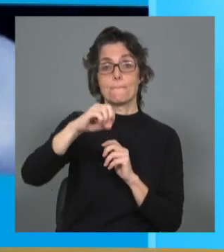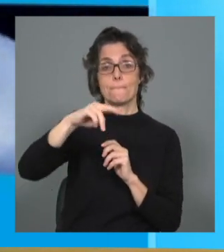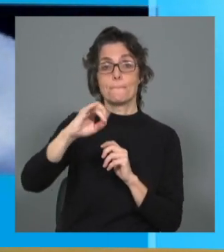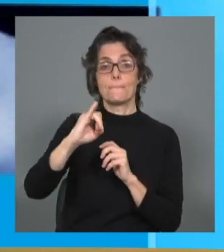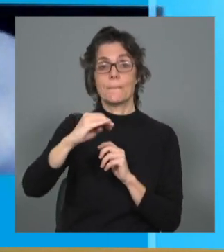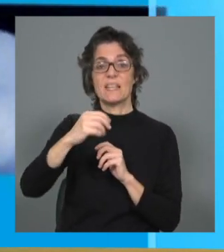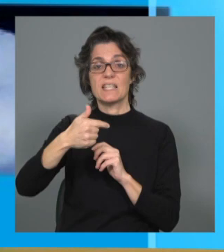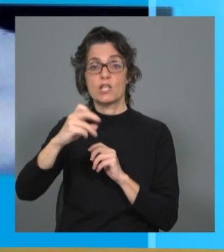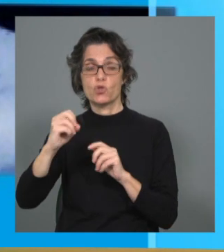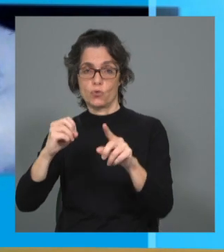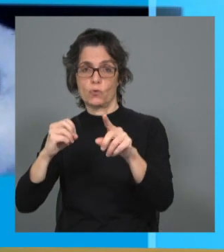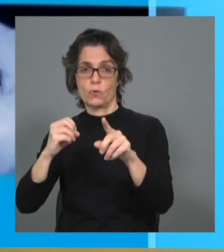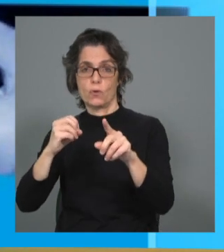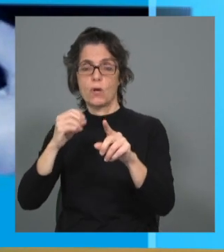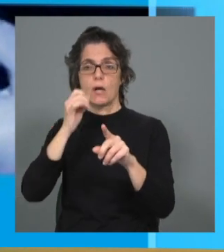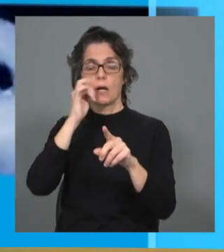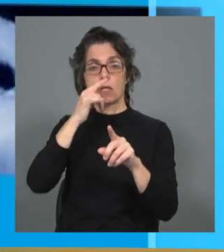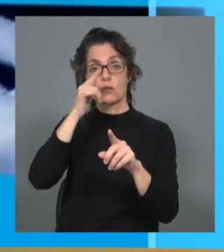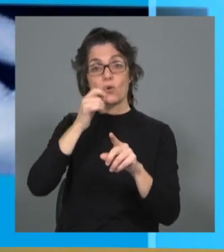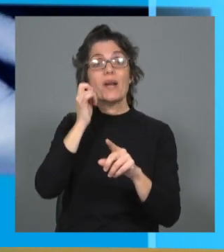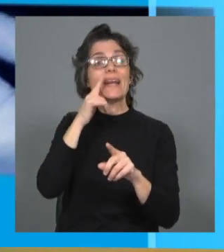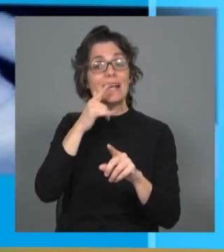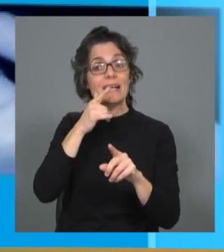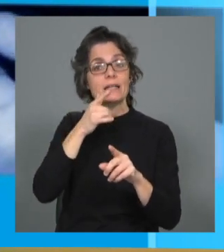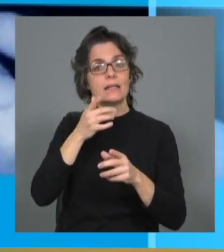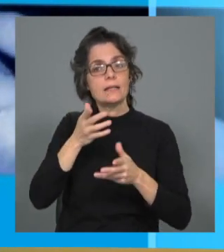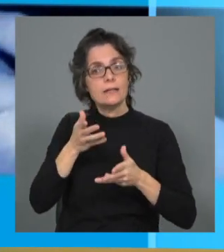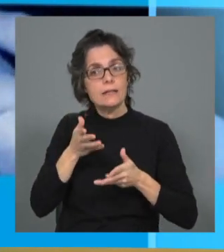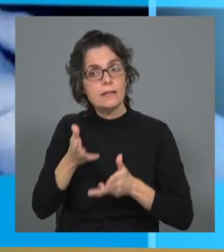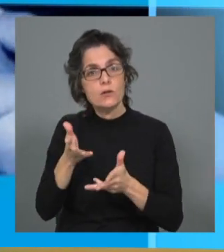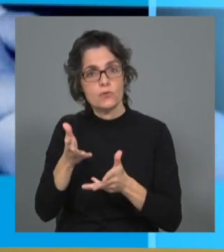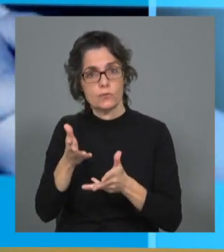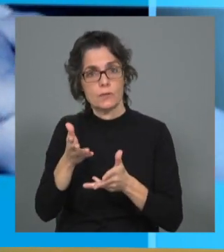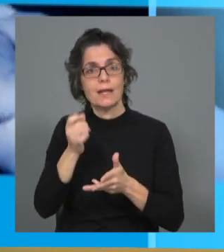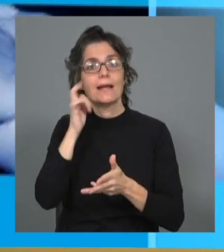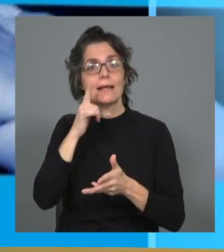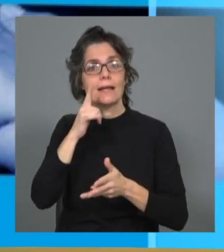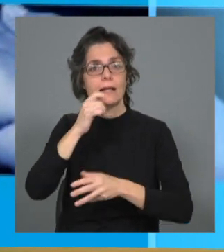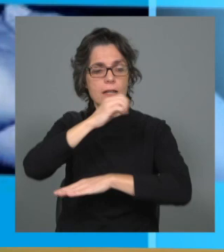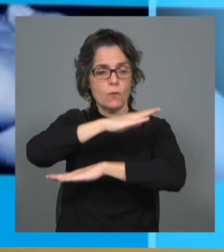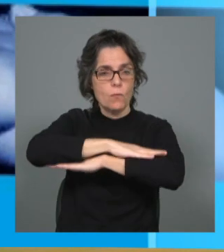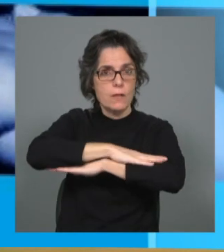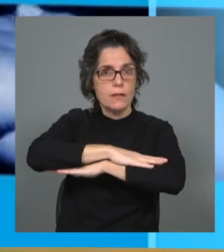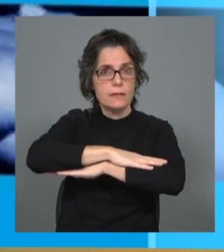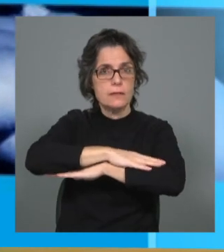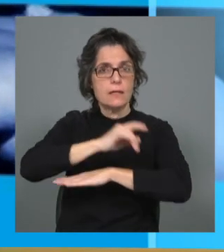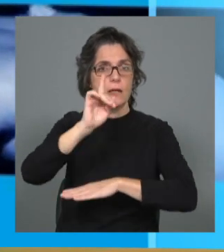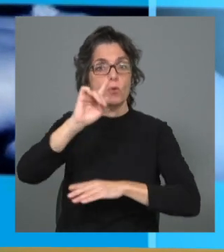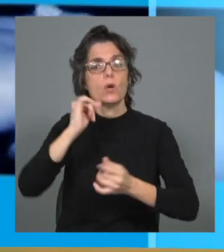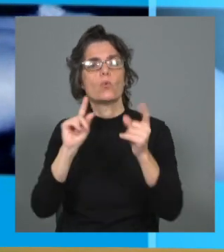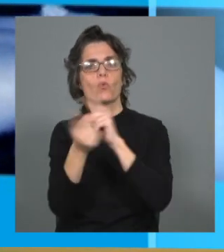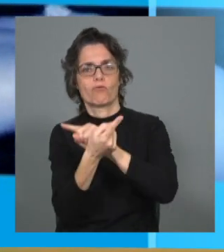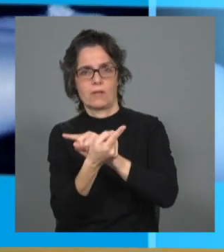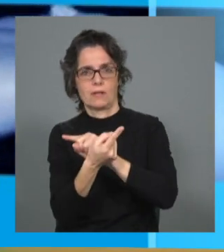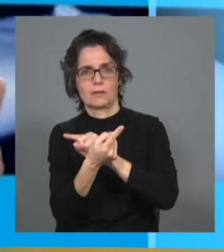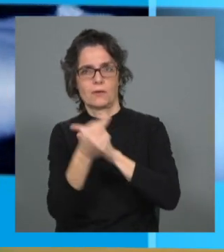acusados, são aqueles que são servidos. Mas o governo é aquele que se coloca ao serviço da comunidade para melhorar a